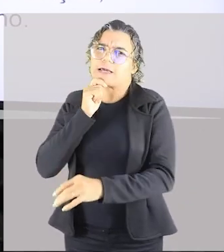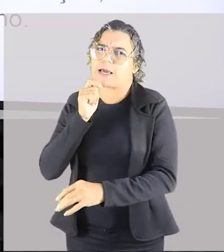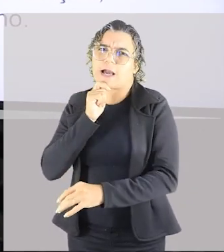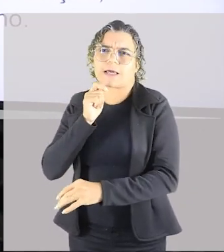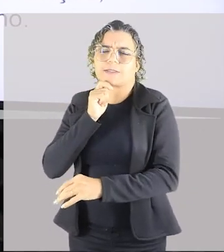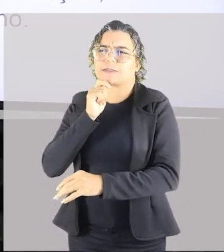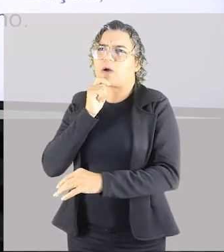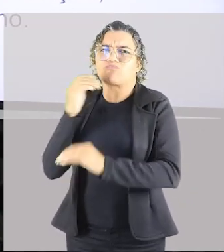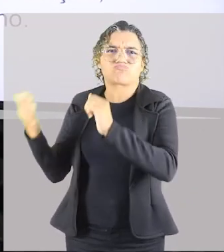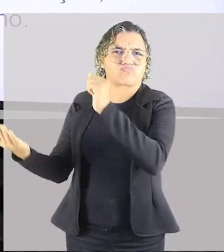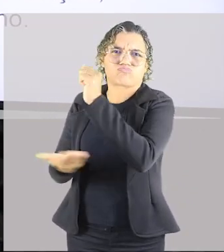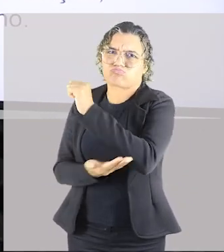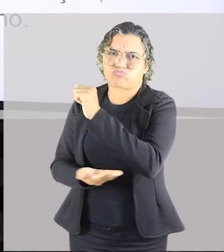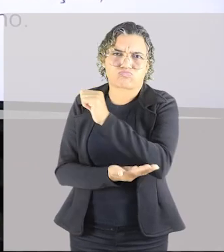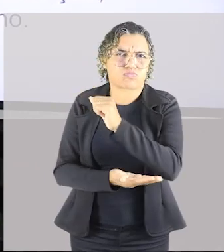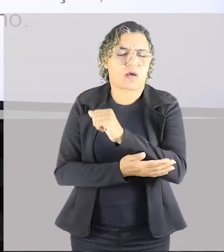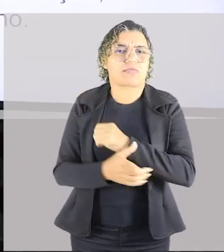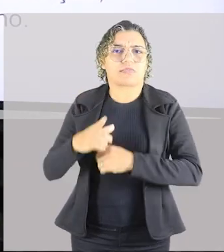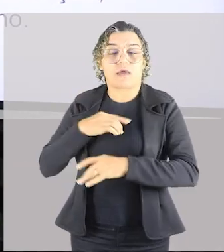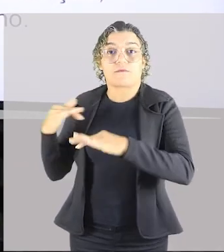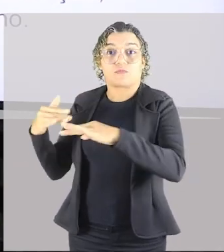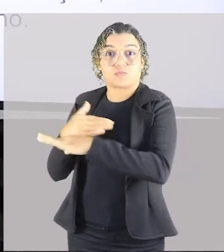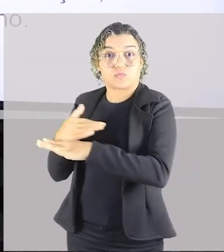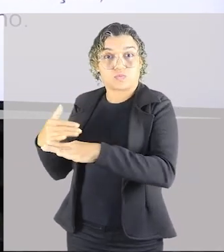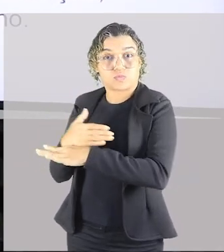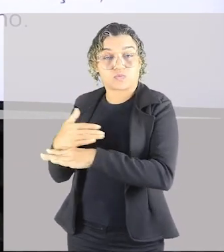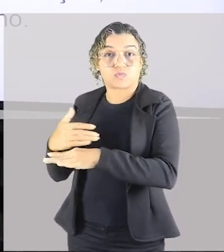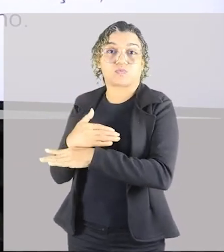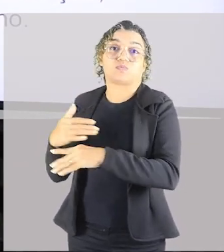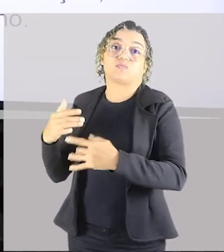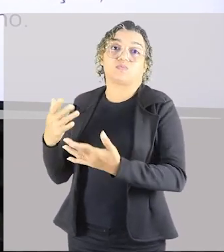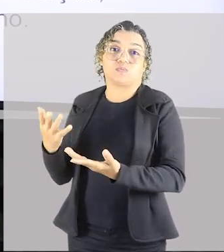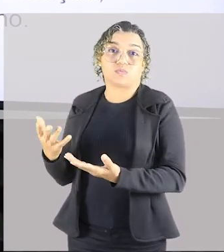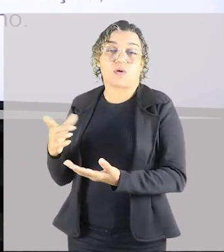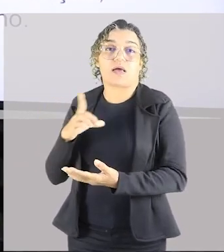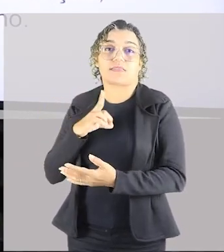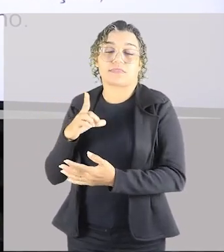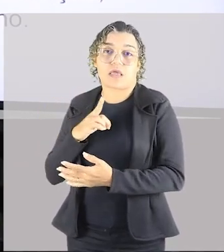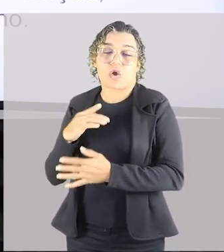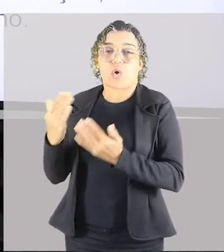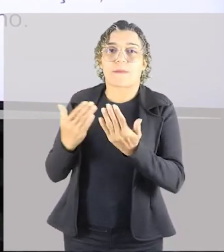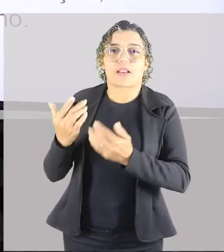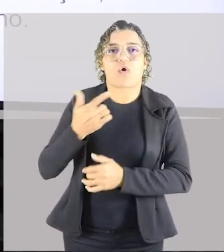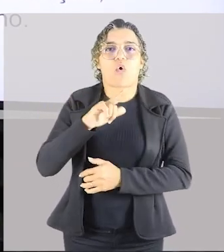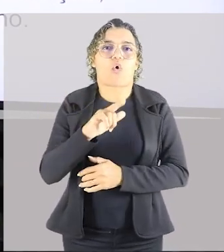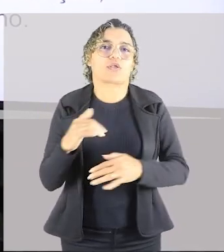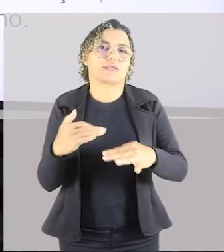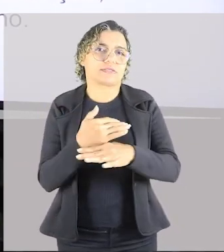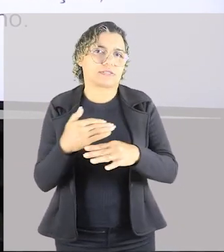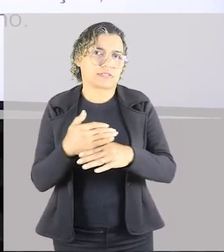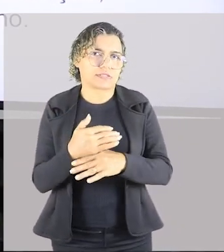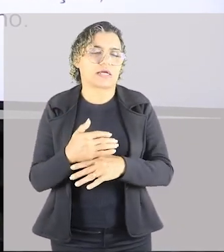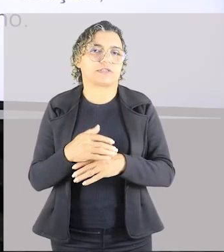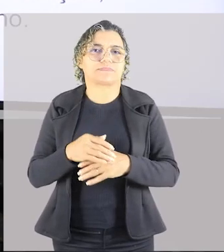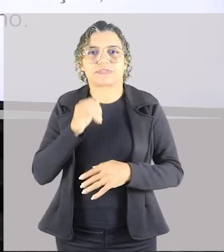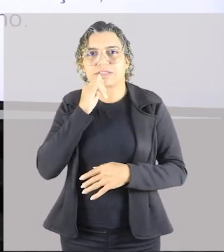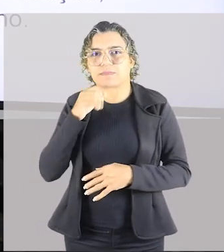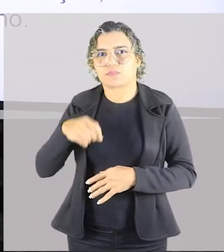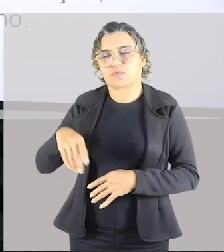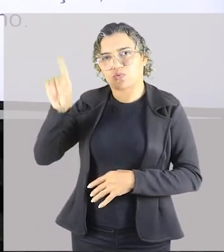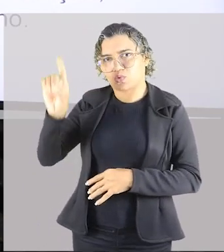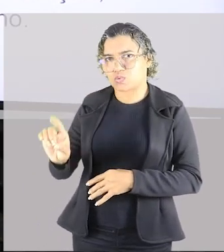áreas urbanas, mas sendo, de certa forma, mais desintegradas em relação às outras cidades, se comparados à região, por exemplo,